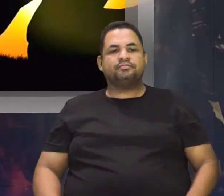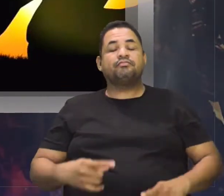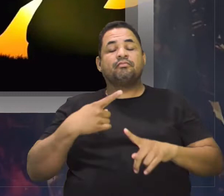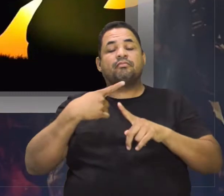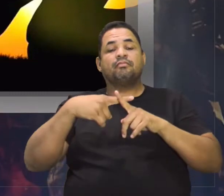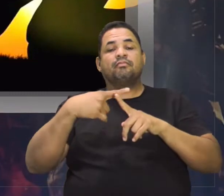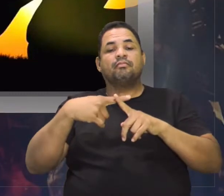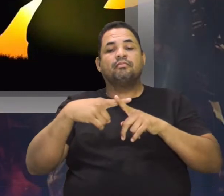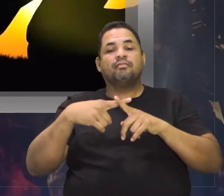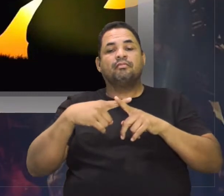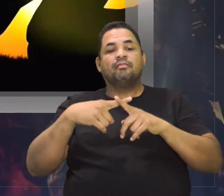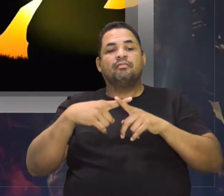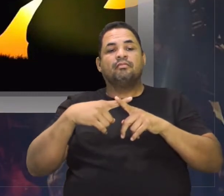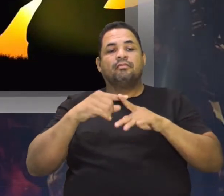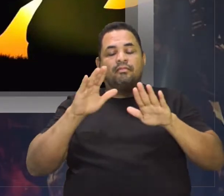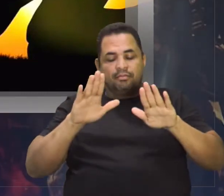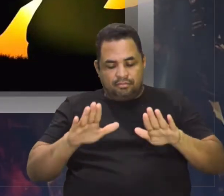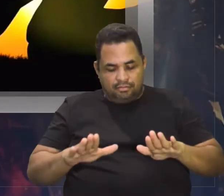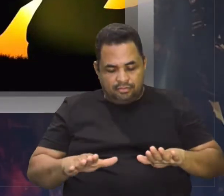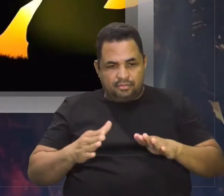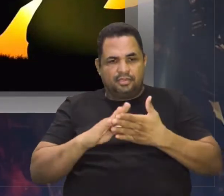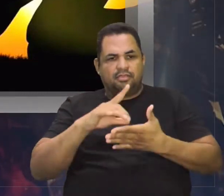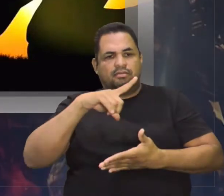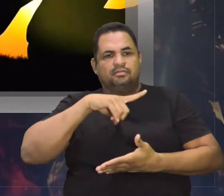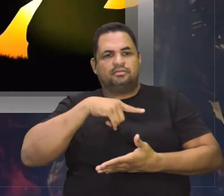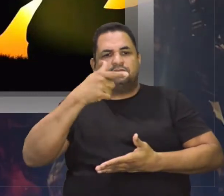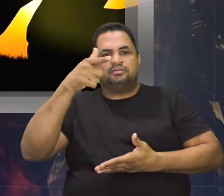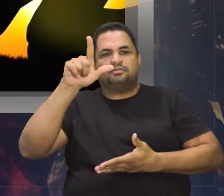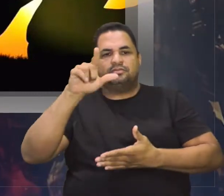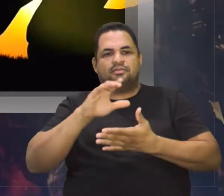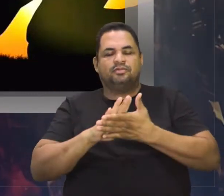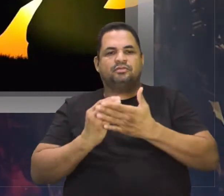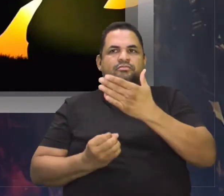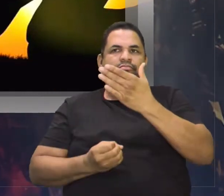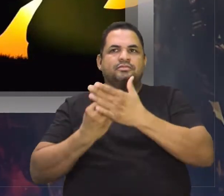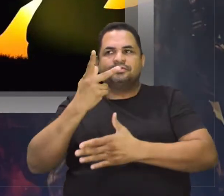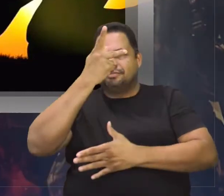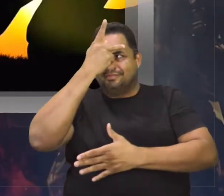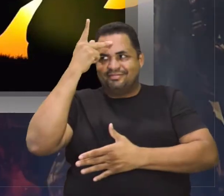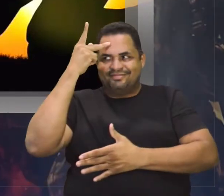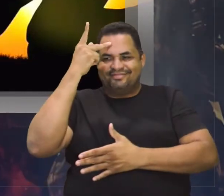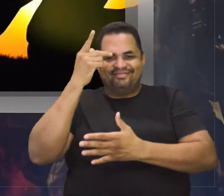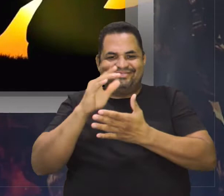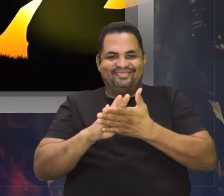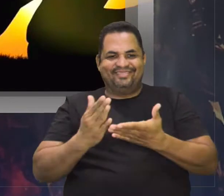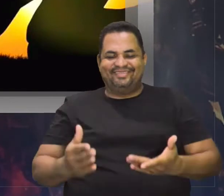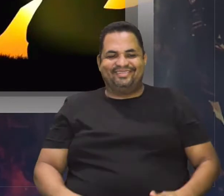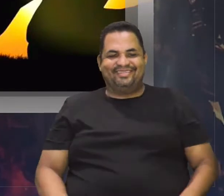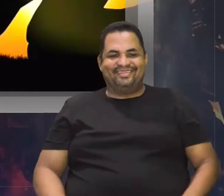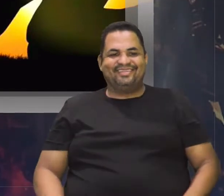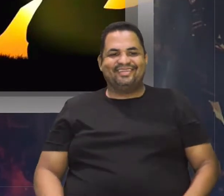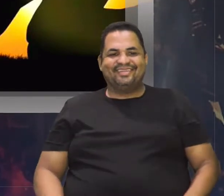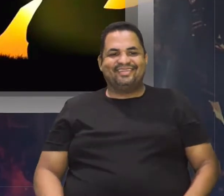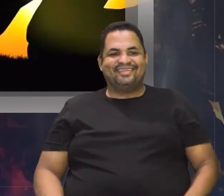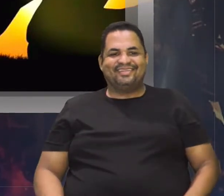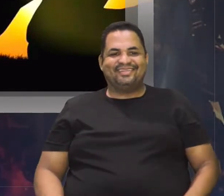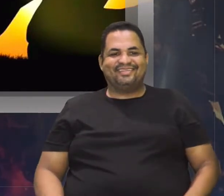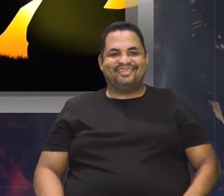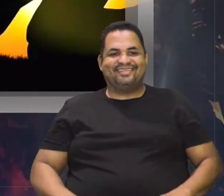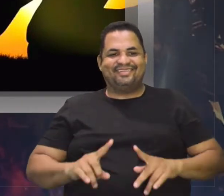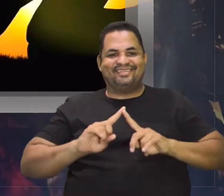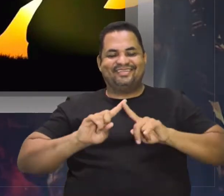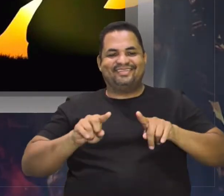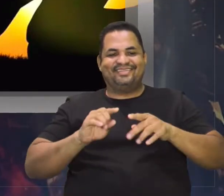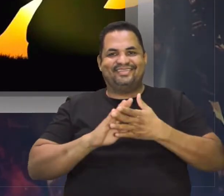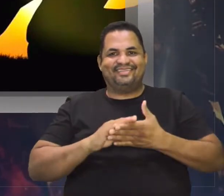Porque o Islã, mesmo ele tendo outro Messias que não seja o nosso, que não seja Jesus Cristo, mas